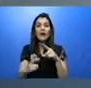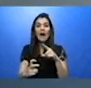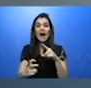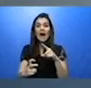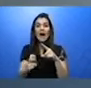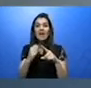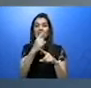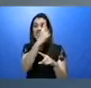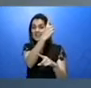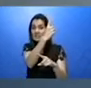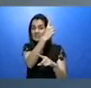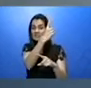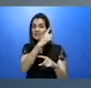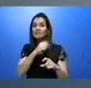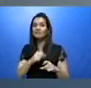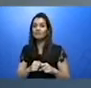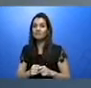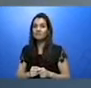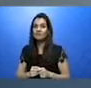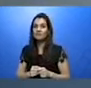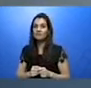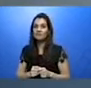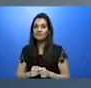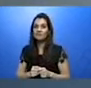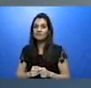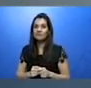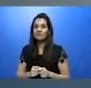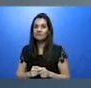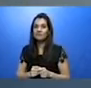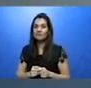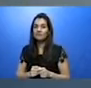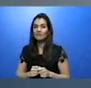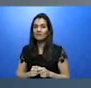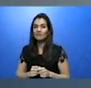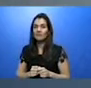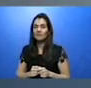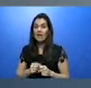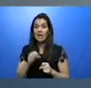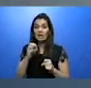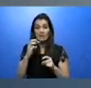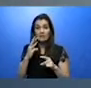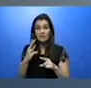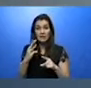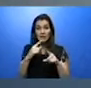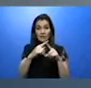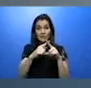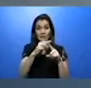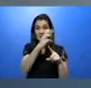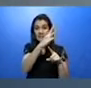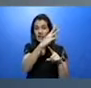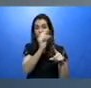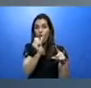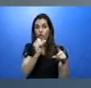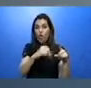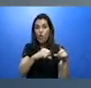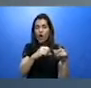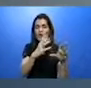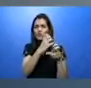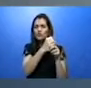15. Olha como eu faço para colocar o 15. 3 vezes 3, 9. Mais